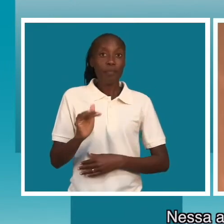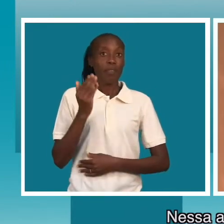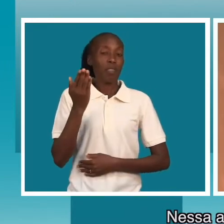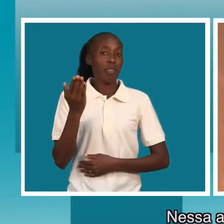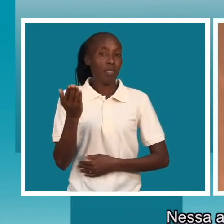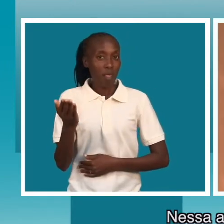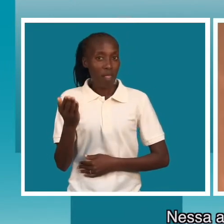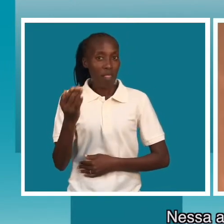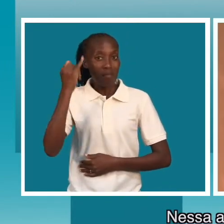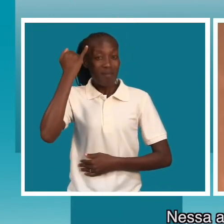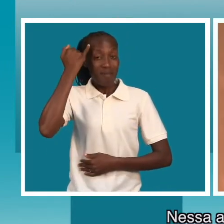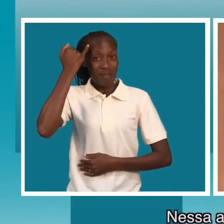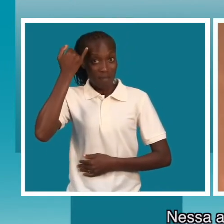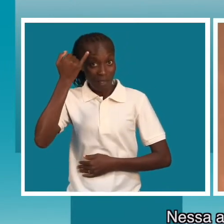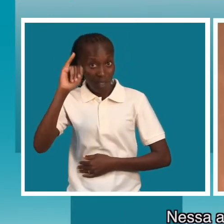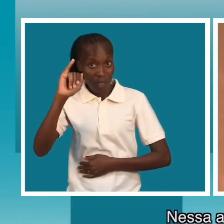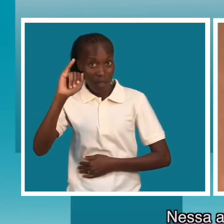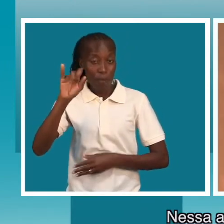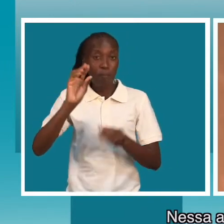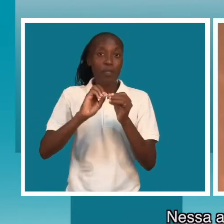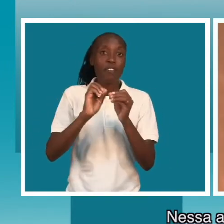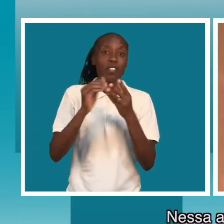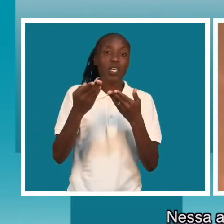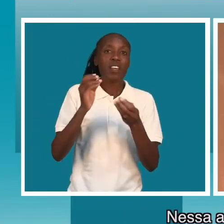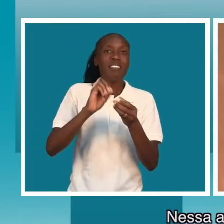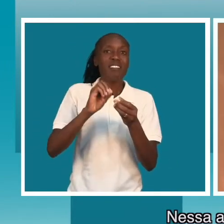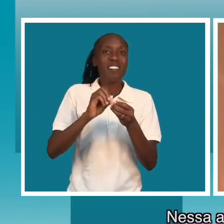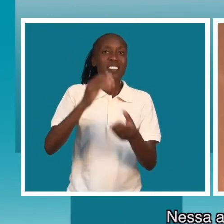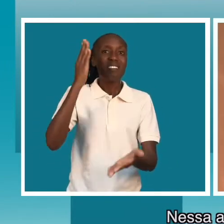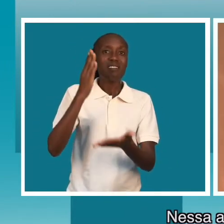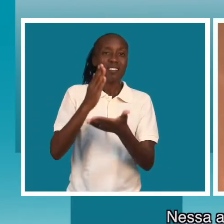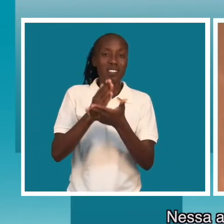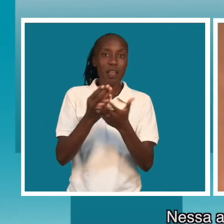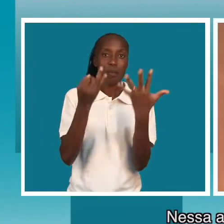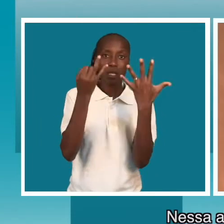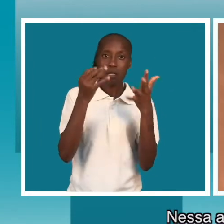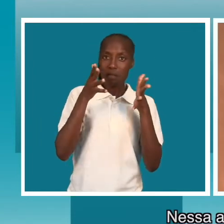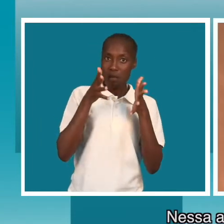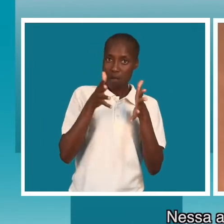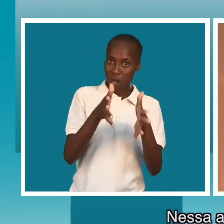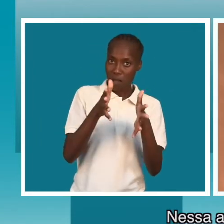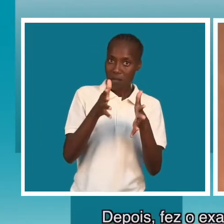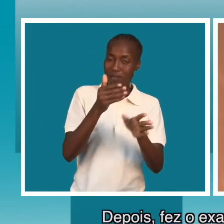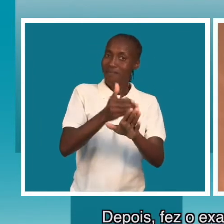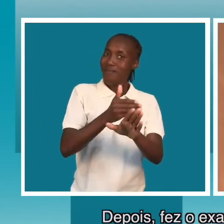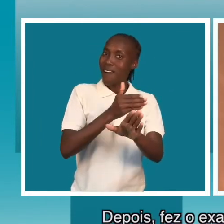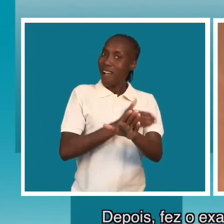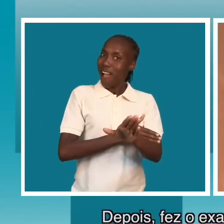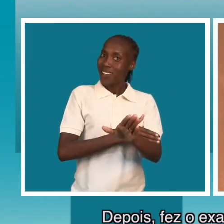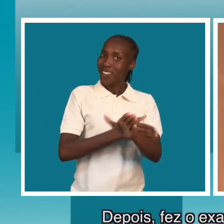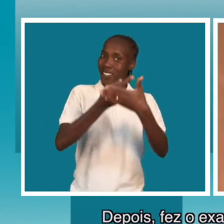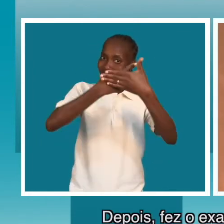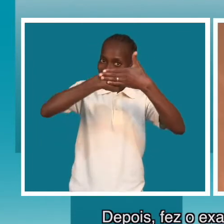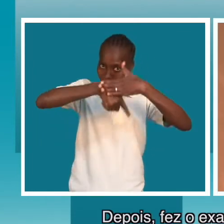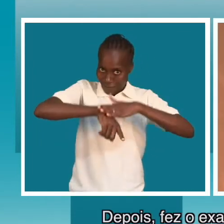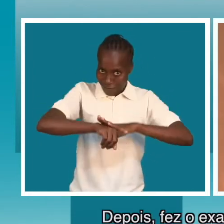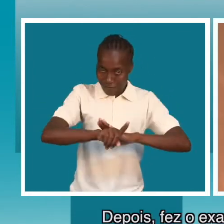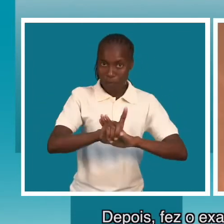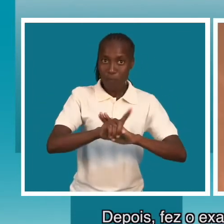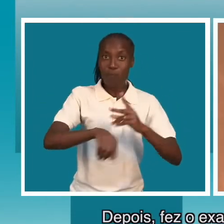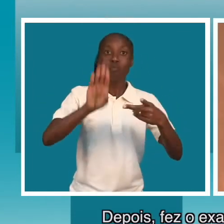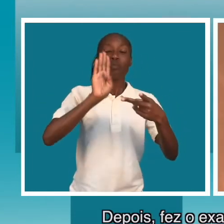com a opinião, ele foi fazer o exame da sétima classe como externo. E depois